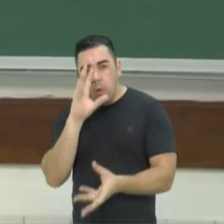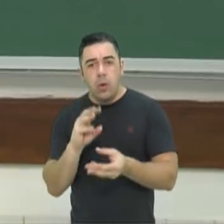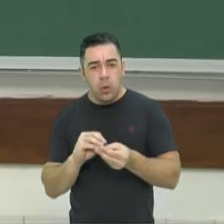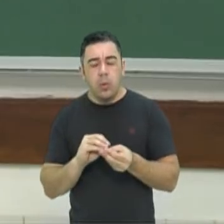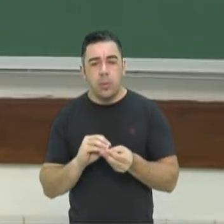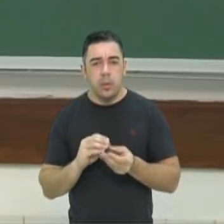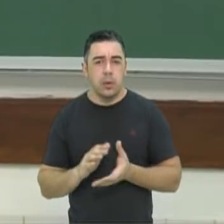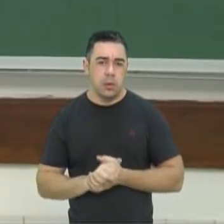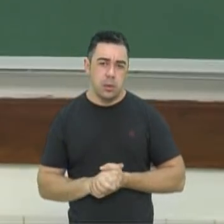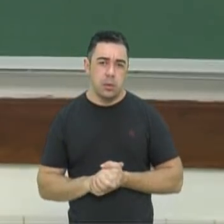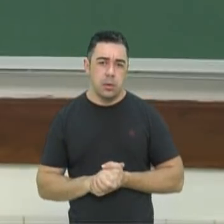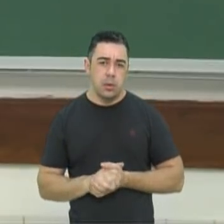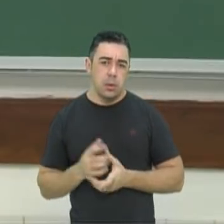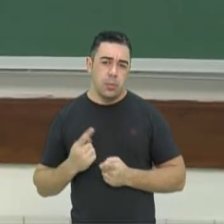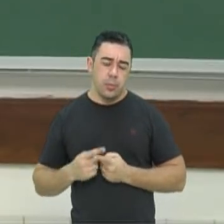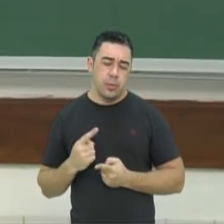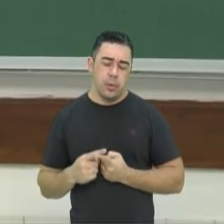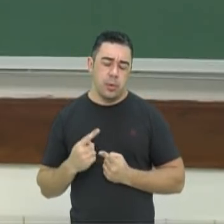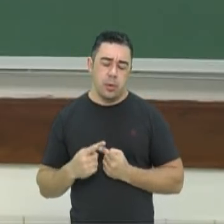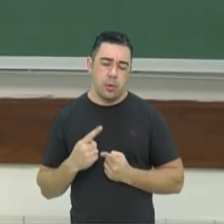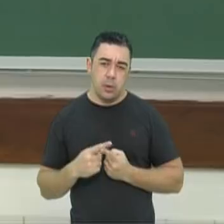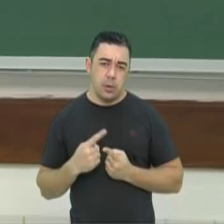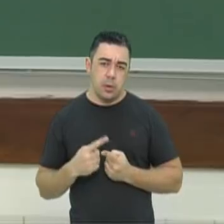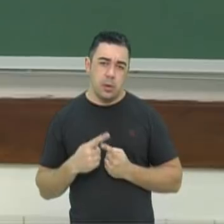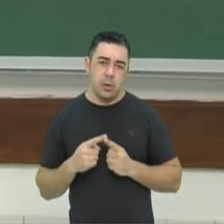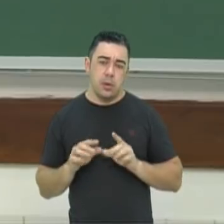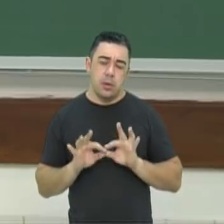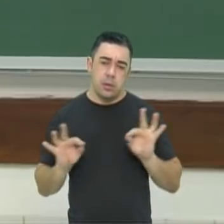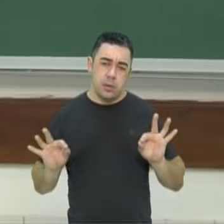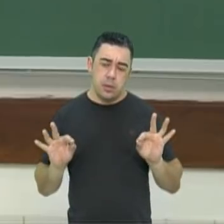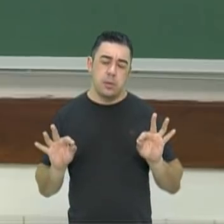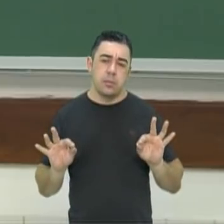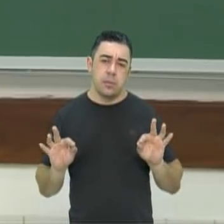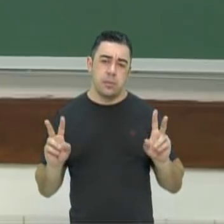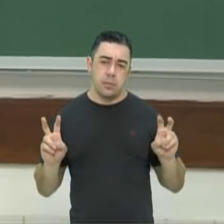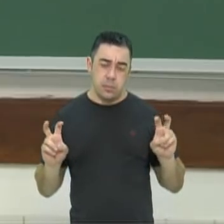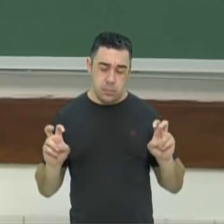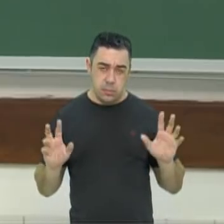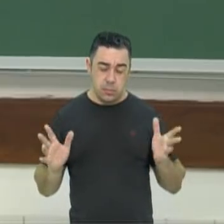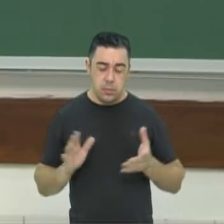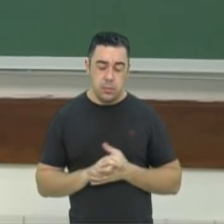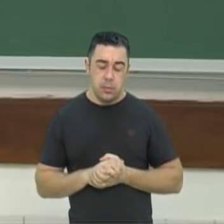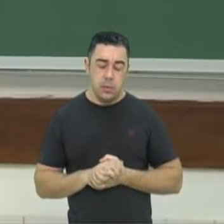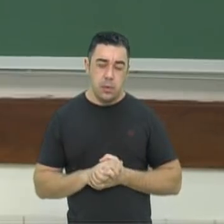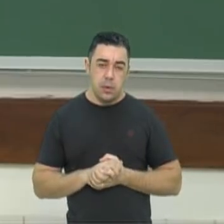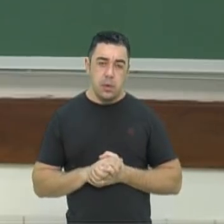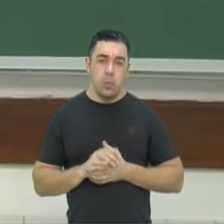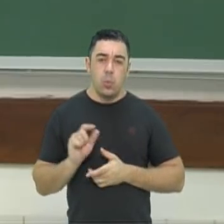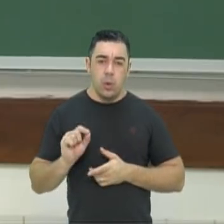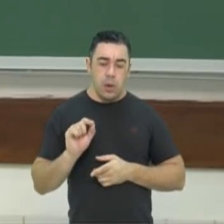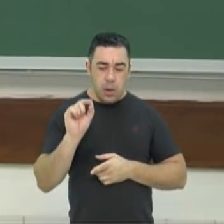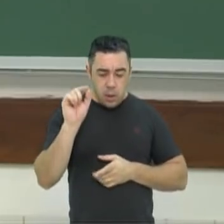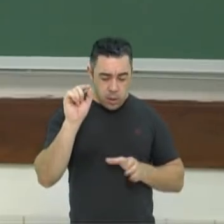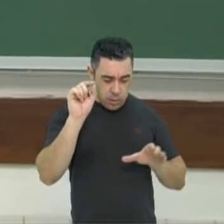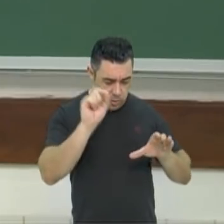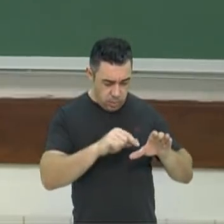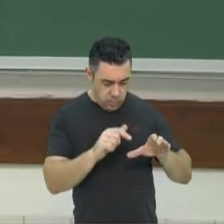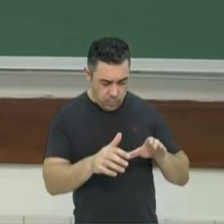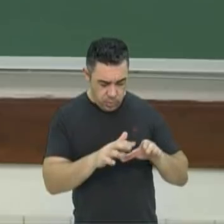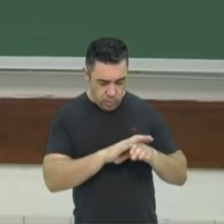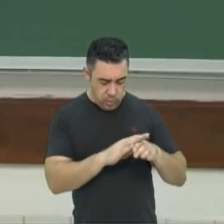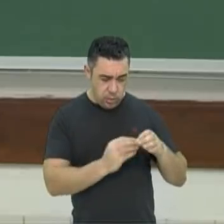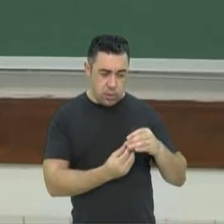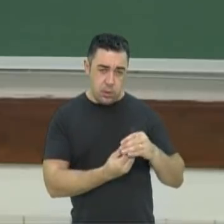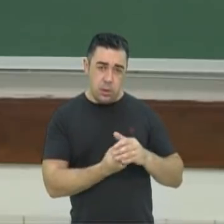quê? Porque é muito mais simples, vou até colocar entre aspas, né? É muito mais simples você semear alguma coisa do que